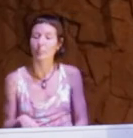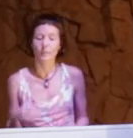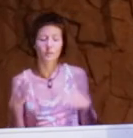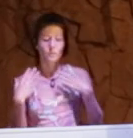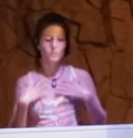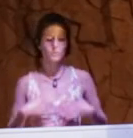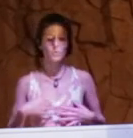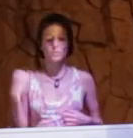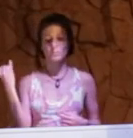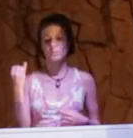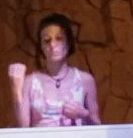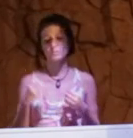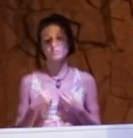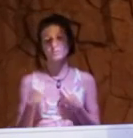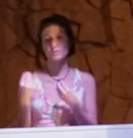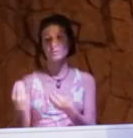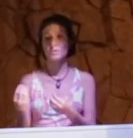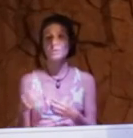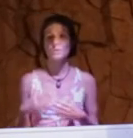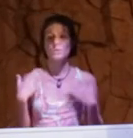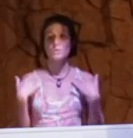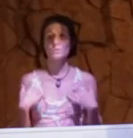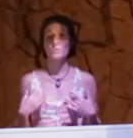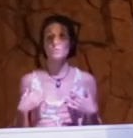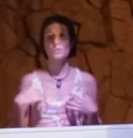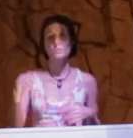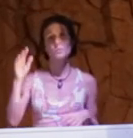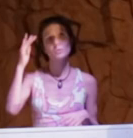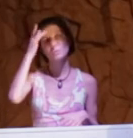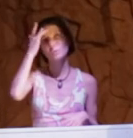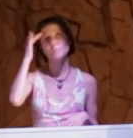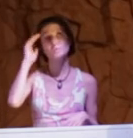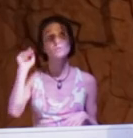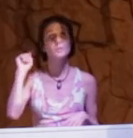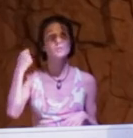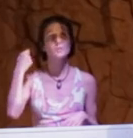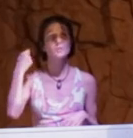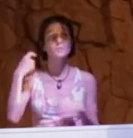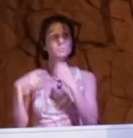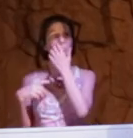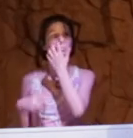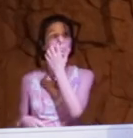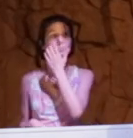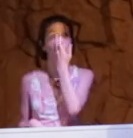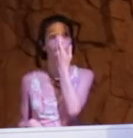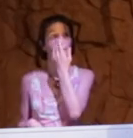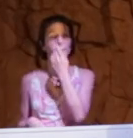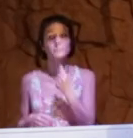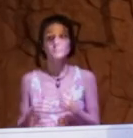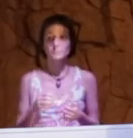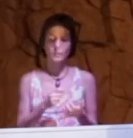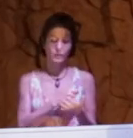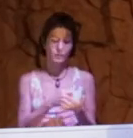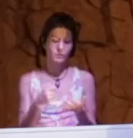corpo que só respondia com brutalidade, era o corpo negro. A pessoa que fez não teve dúvida, porque o texto não falava nada